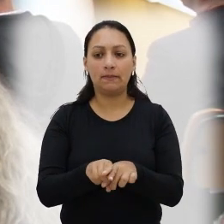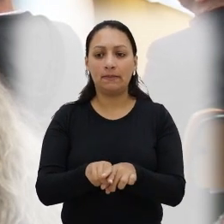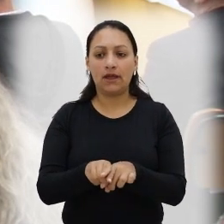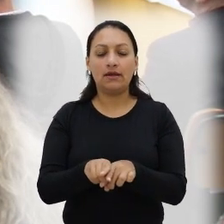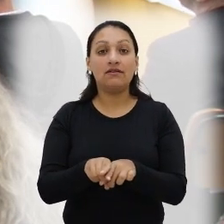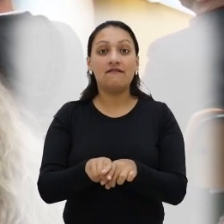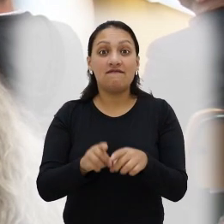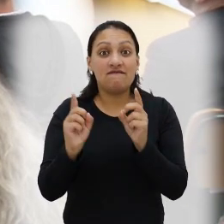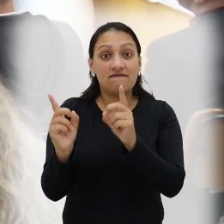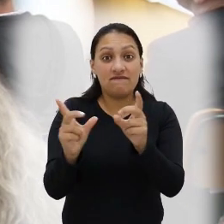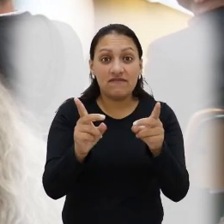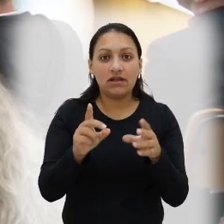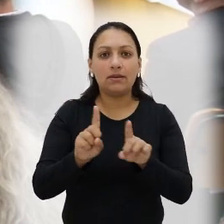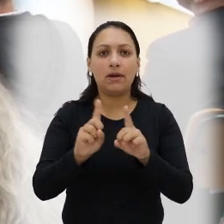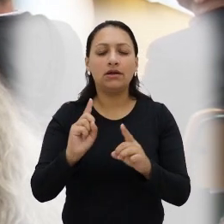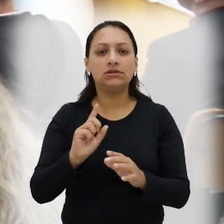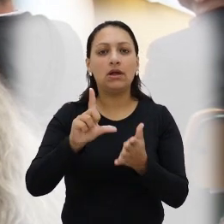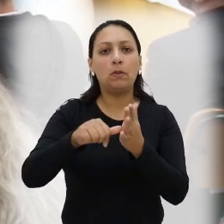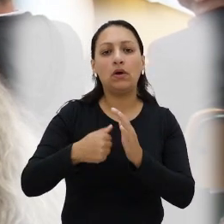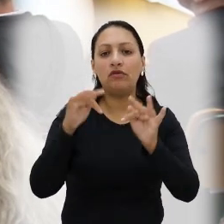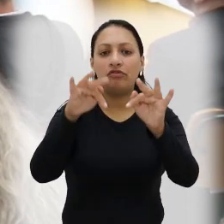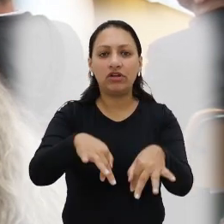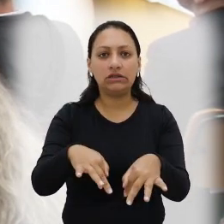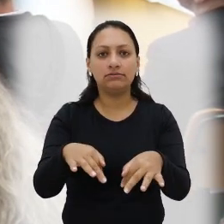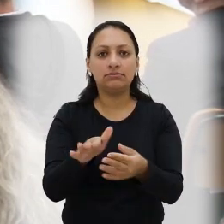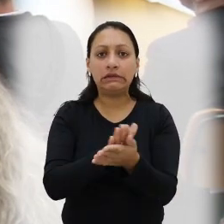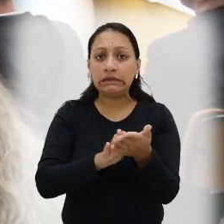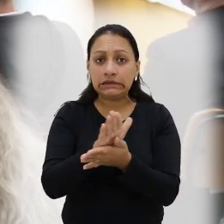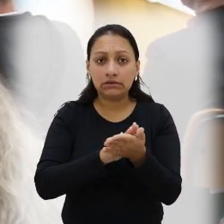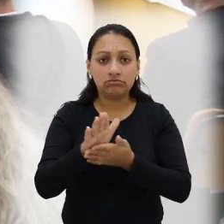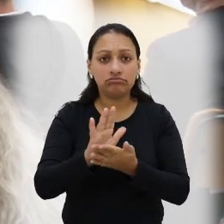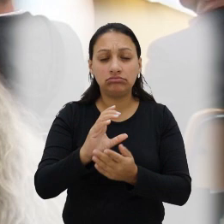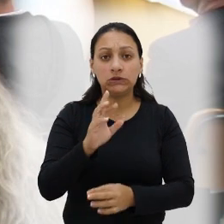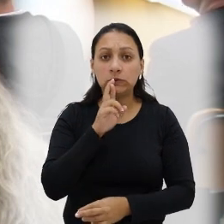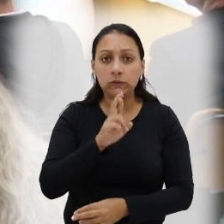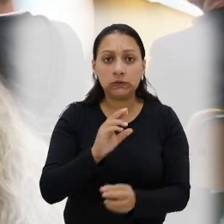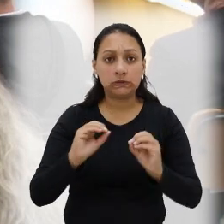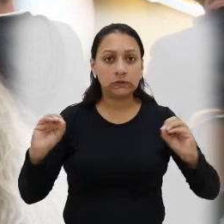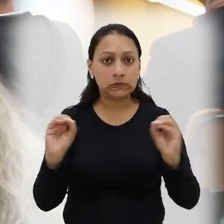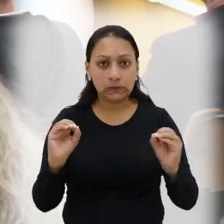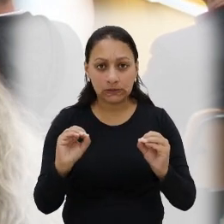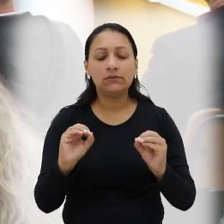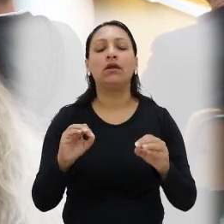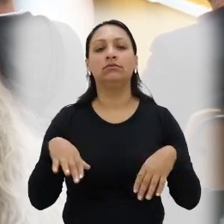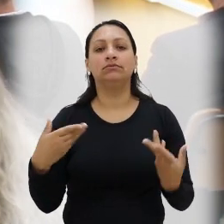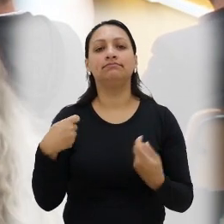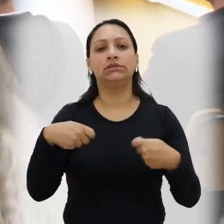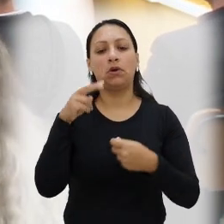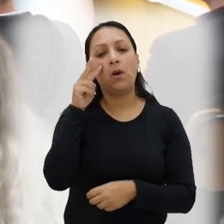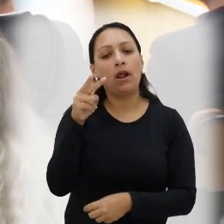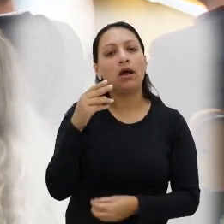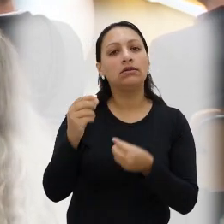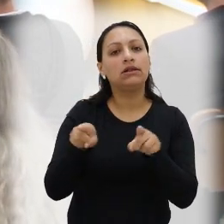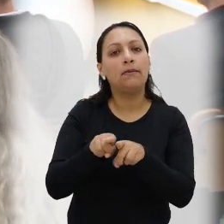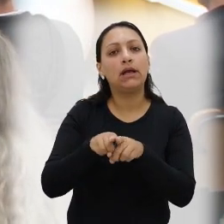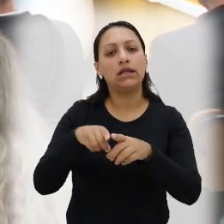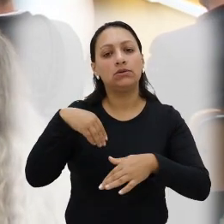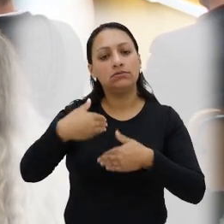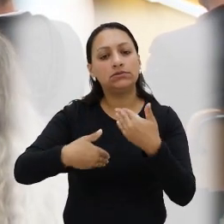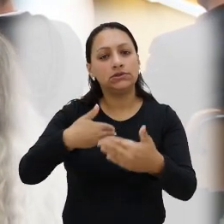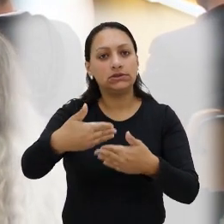de venda, e chega lá no final, não sai nada. Preciso olhar para isso também. Então, a gente olha isso dentro do processo